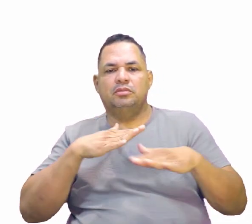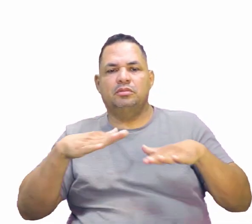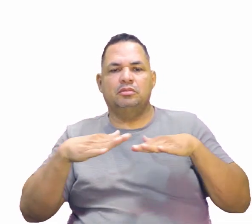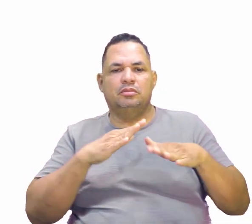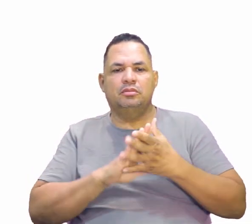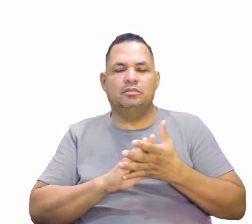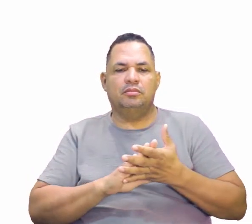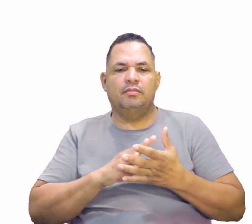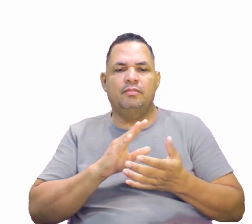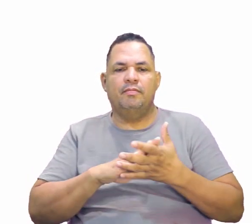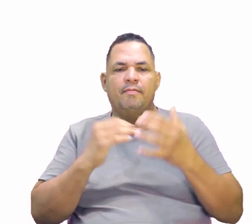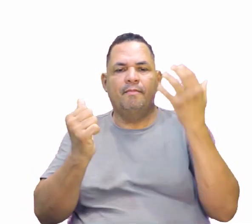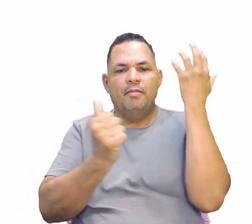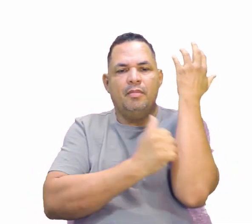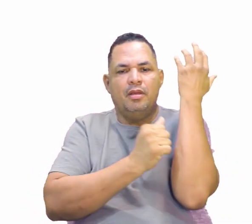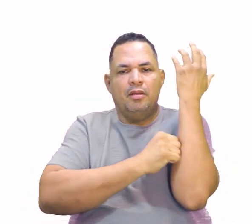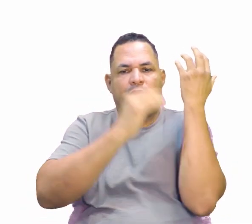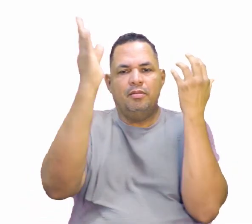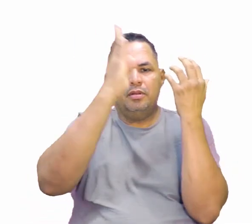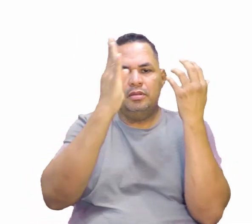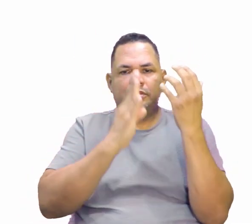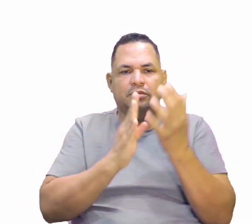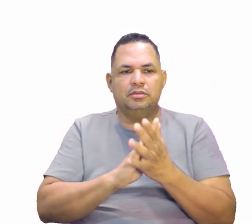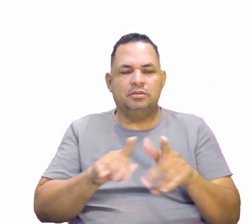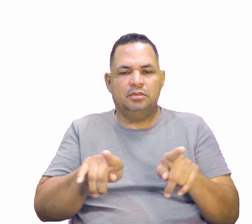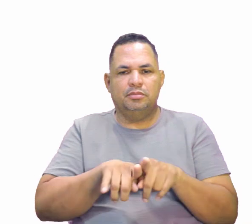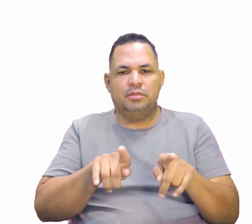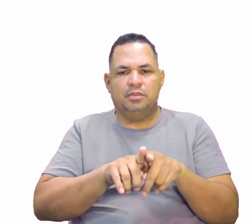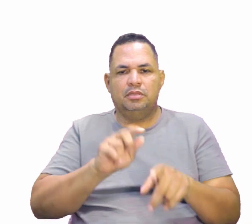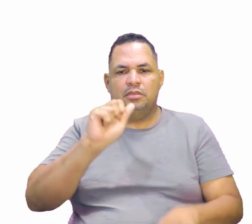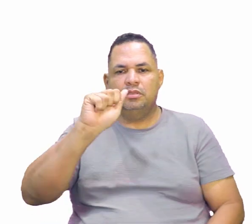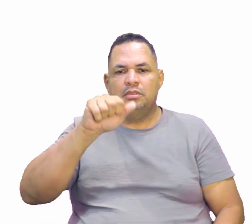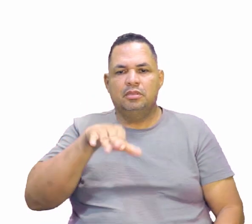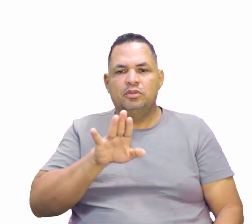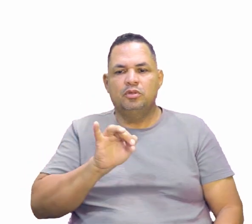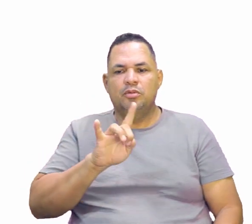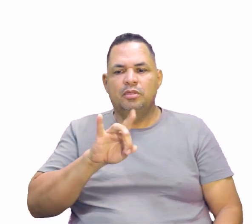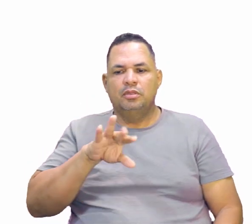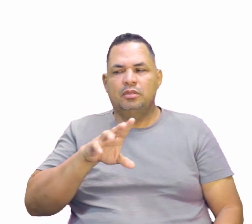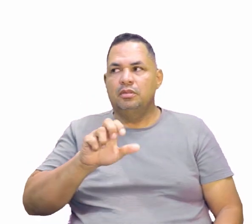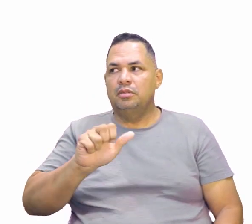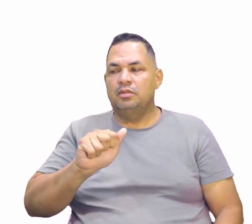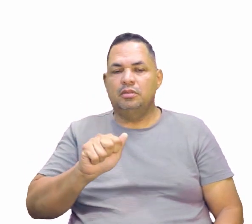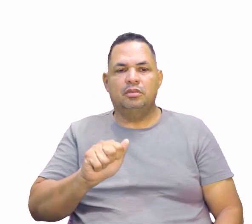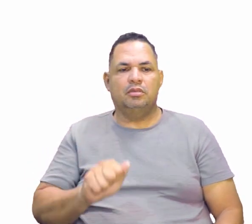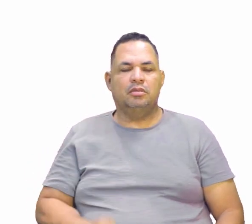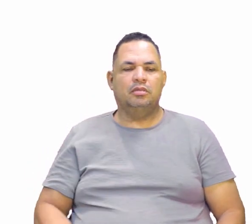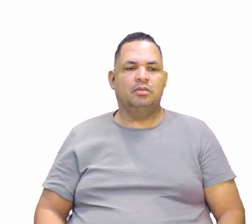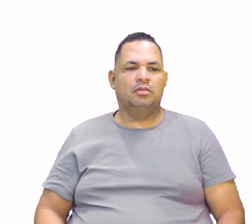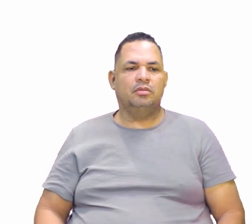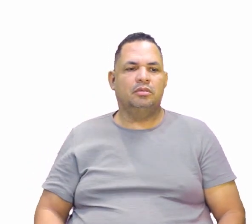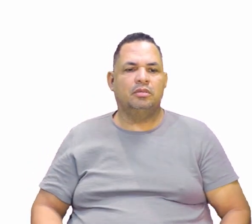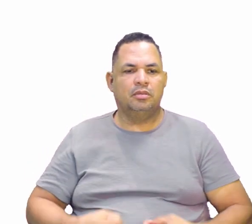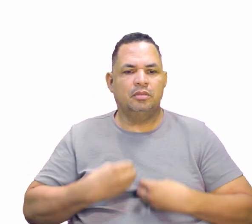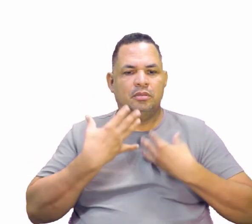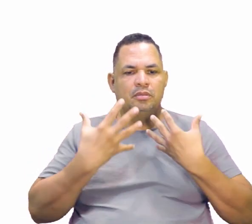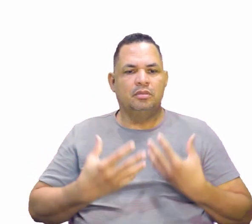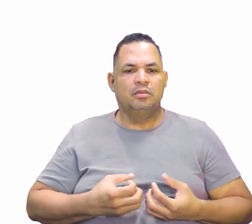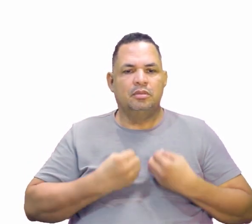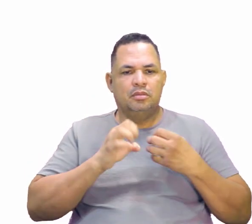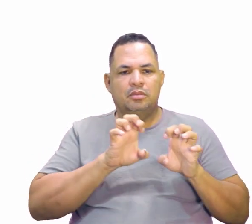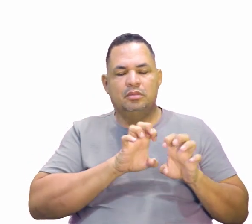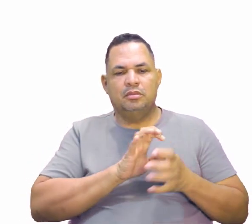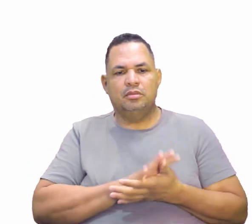e antropofagia. Então vejam as obras de Oswald: Pau-Brasil, Poesia de